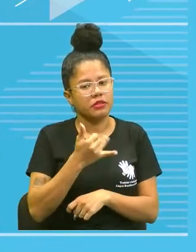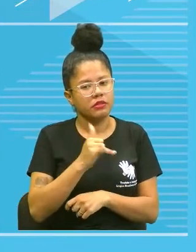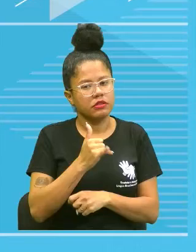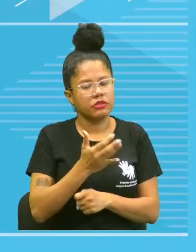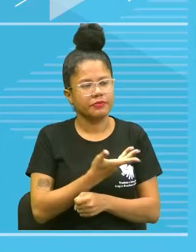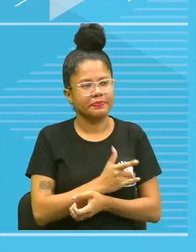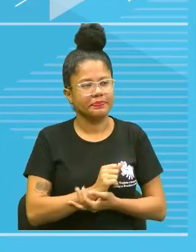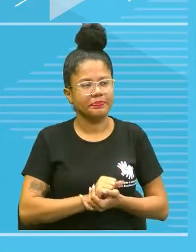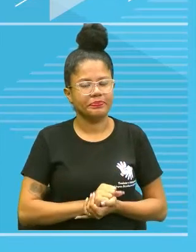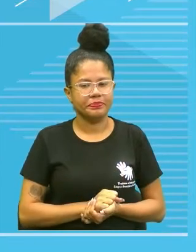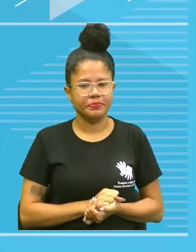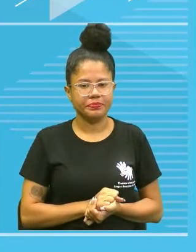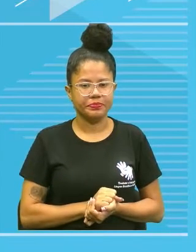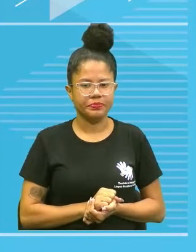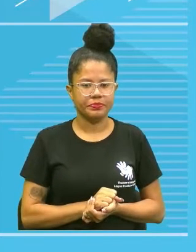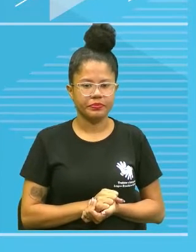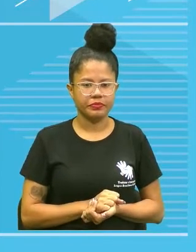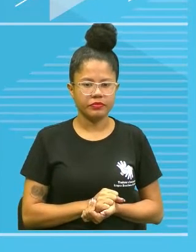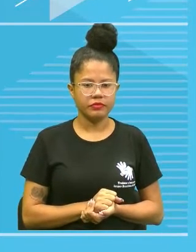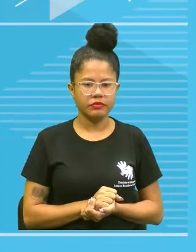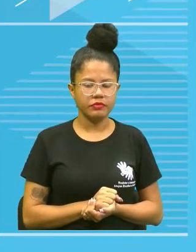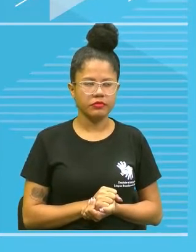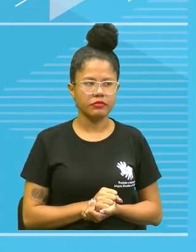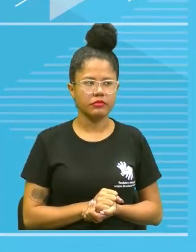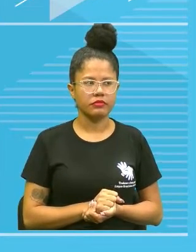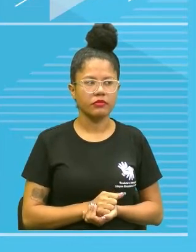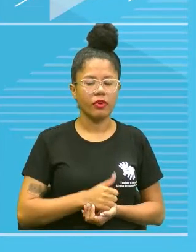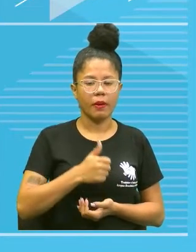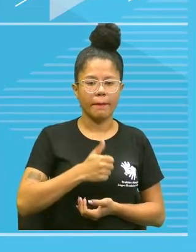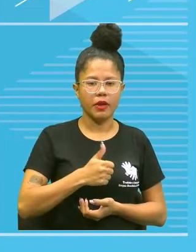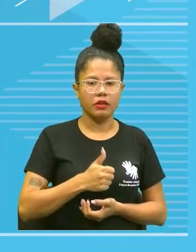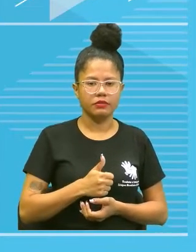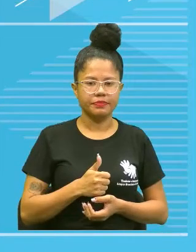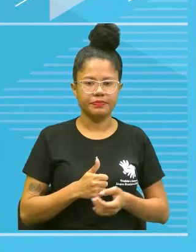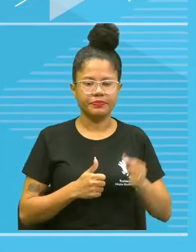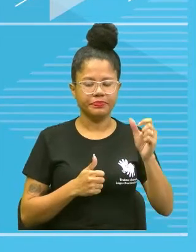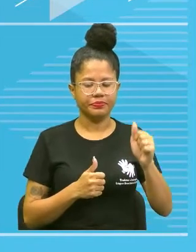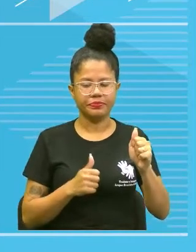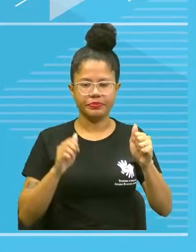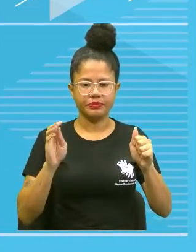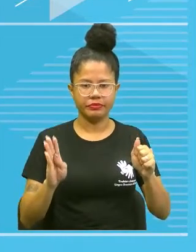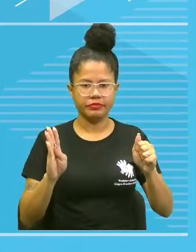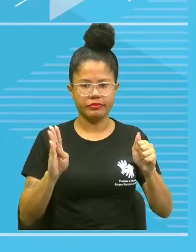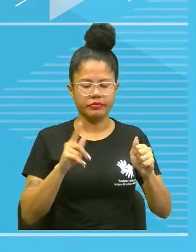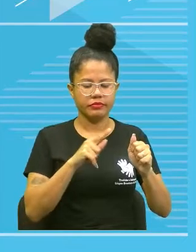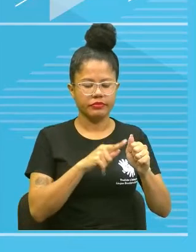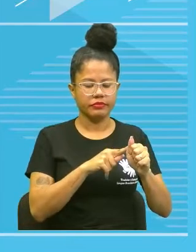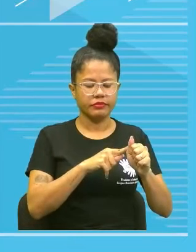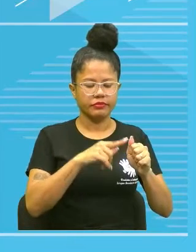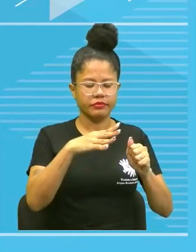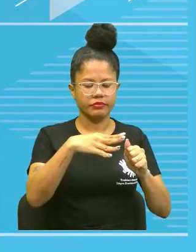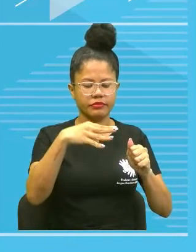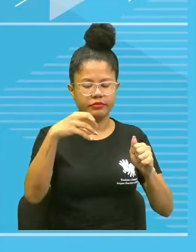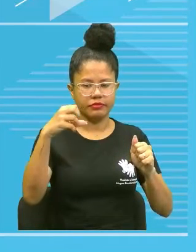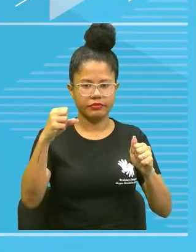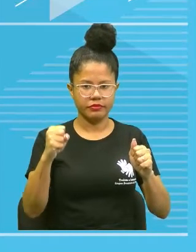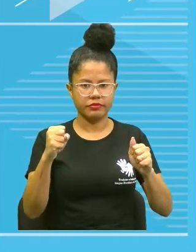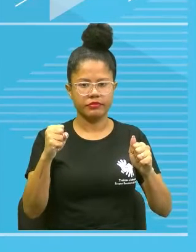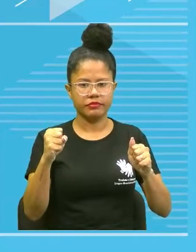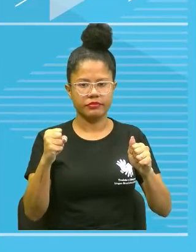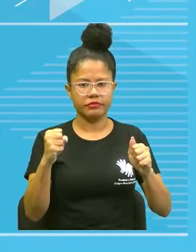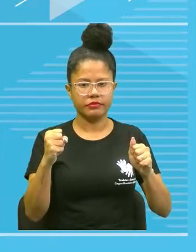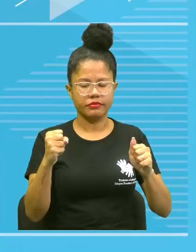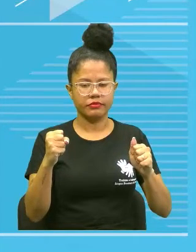trabalho. Então, no primeiro momento ele pega a energia da fonte quente. Após a transformação isotérmica,